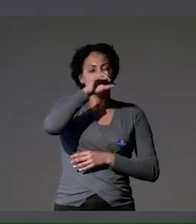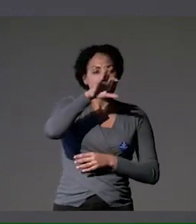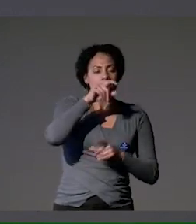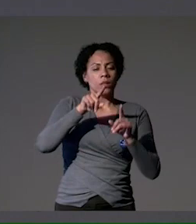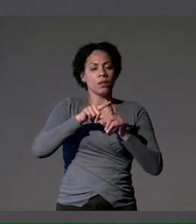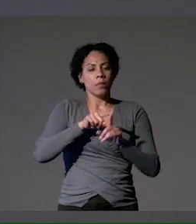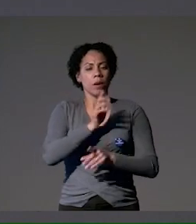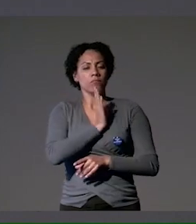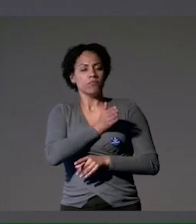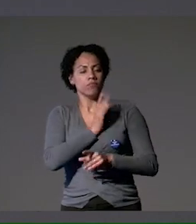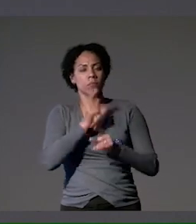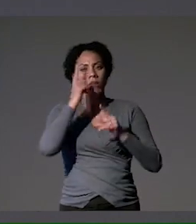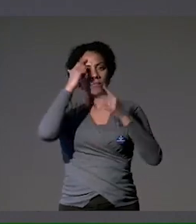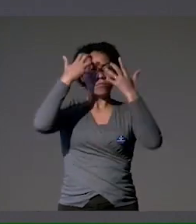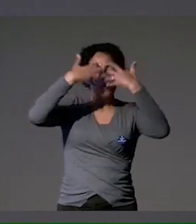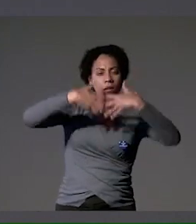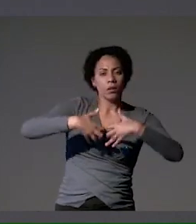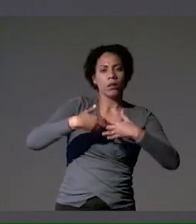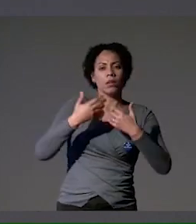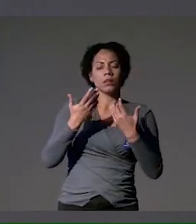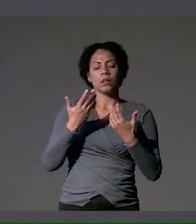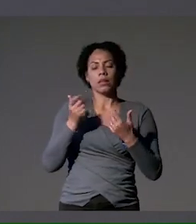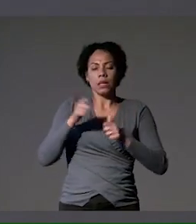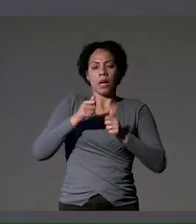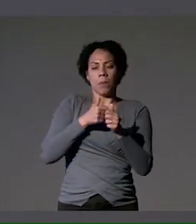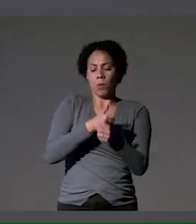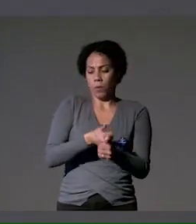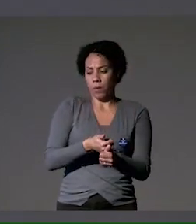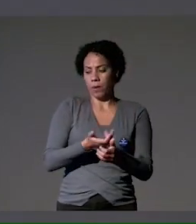cardiológico, funcionamento cerebral.